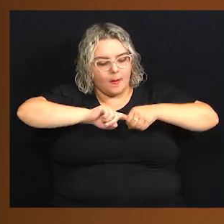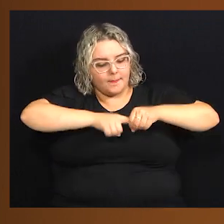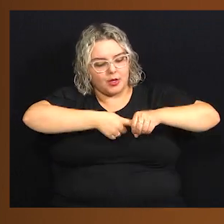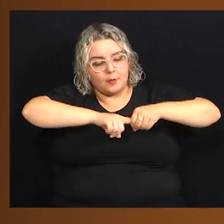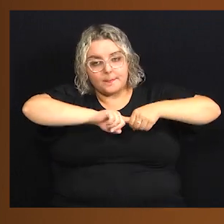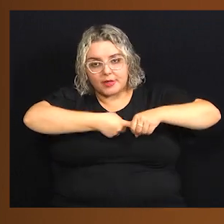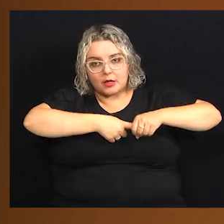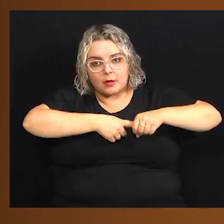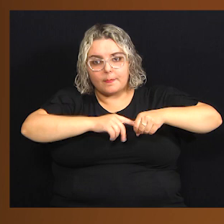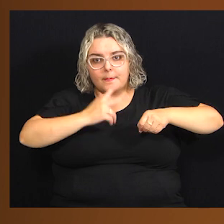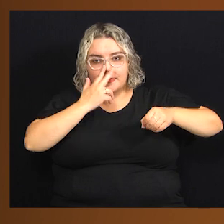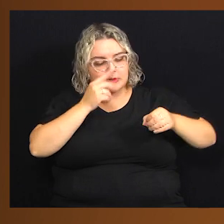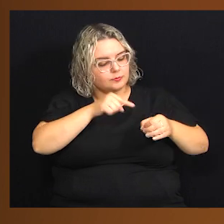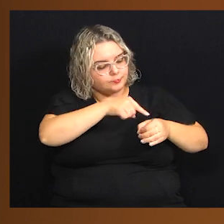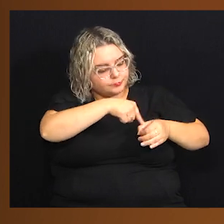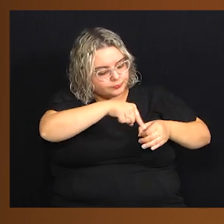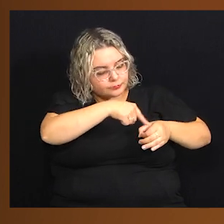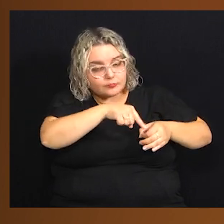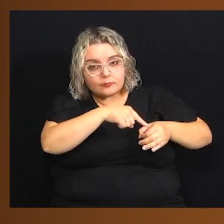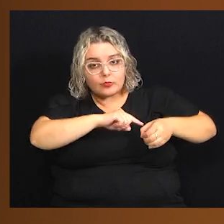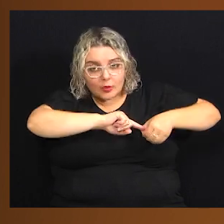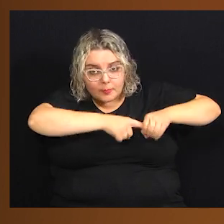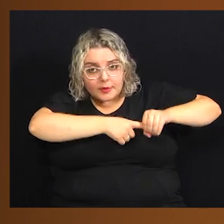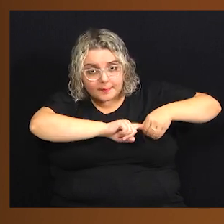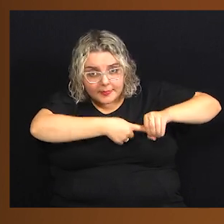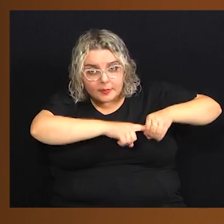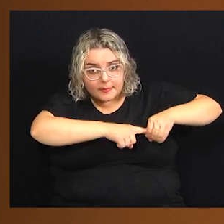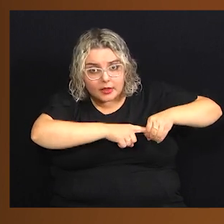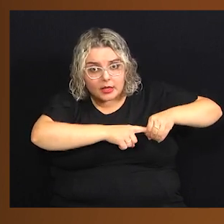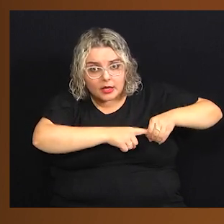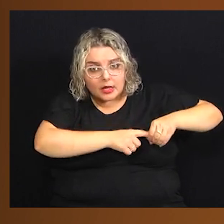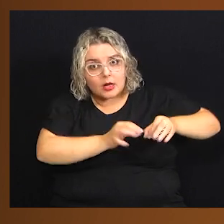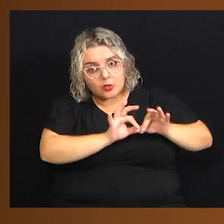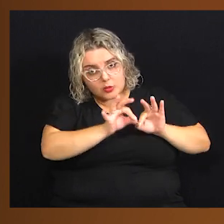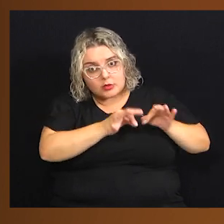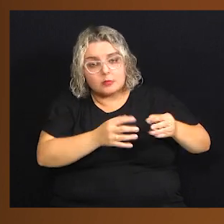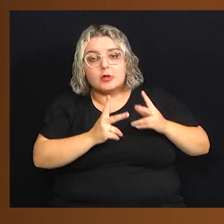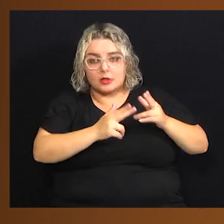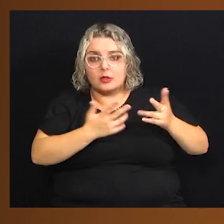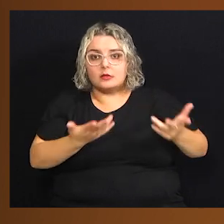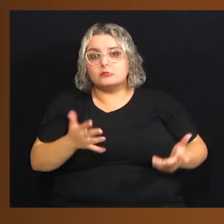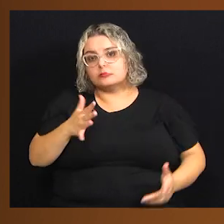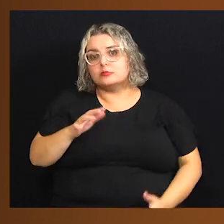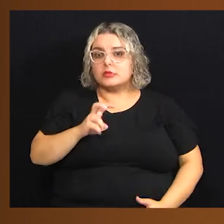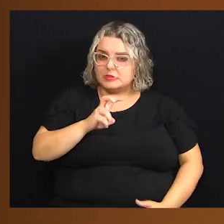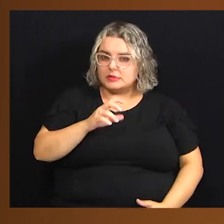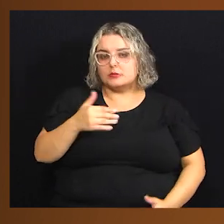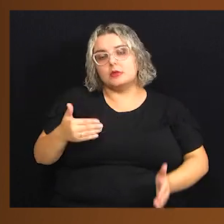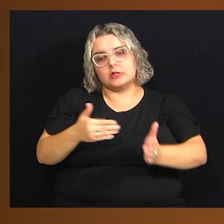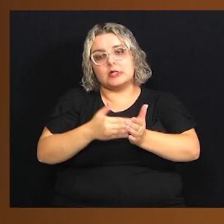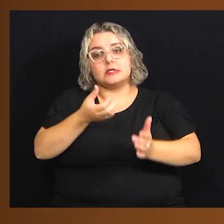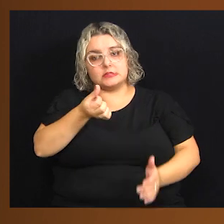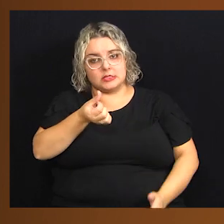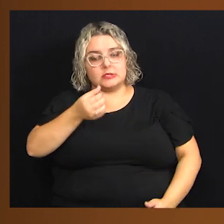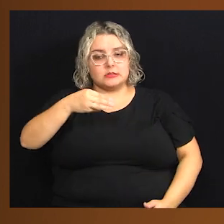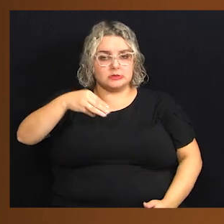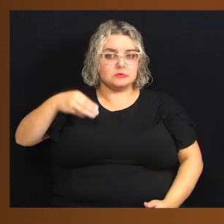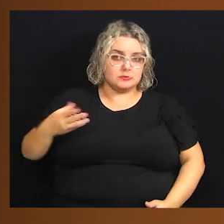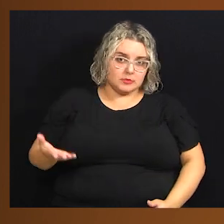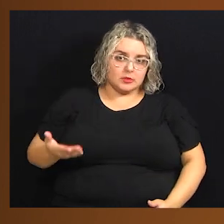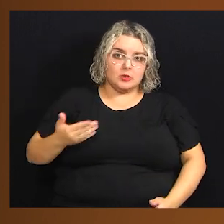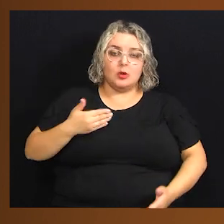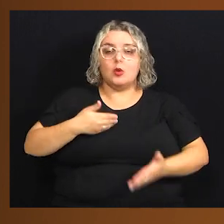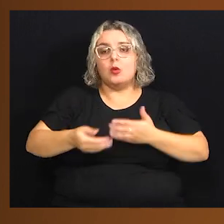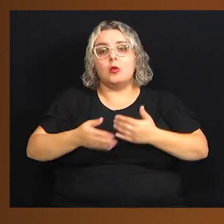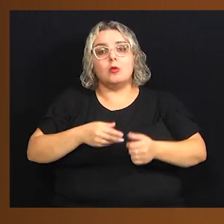apontador. Quando a gente pega um apontador para apontar o lápis, geralmente aquela abertura para você colocar o lápis, aquilo tem mais ou menos 5 a 6 milímetros.